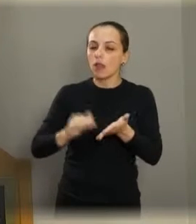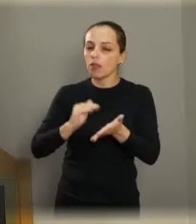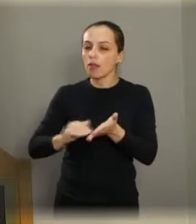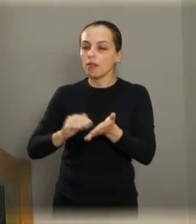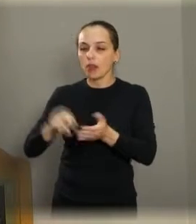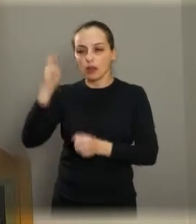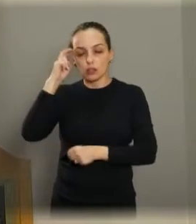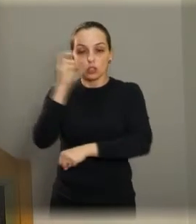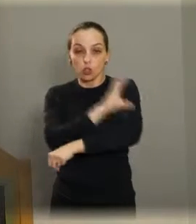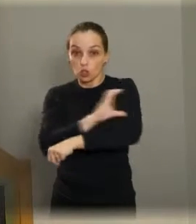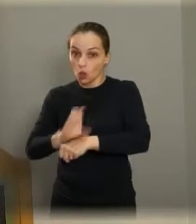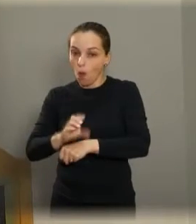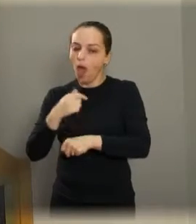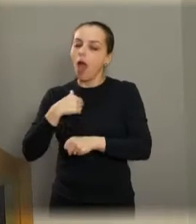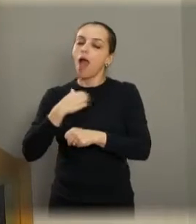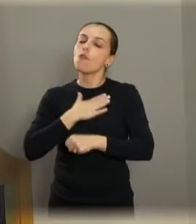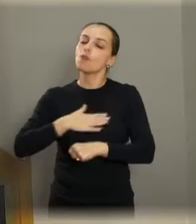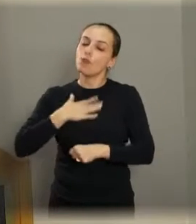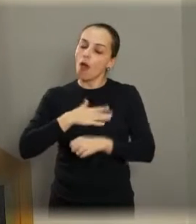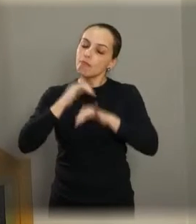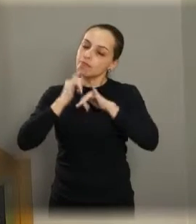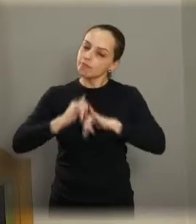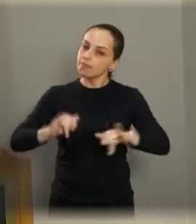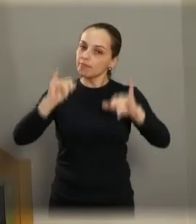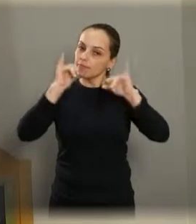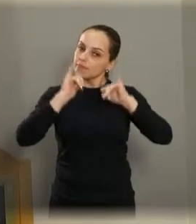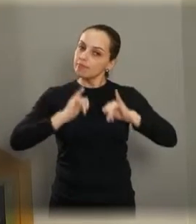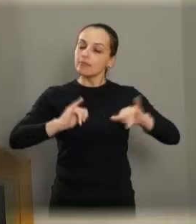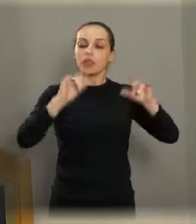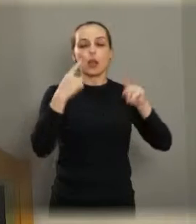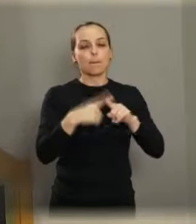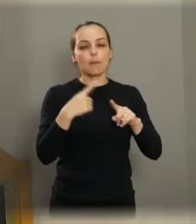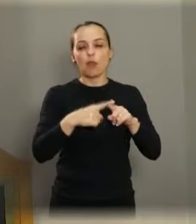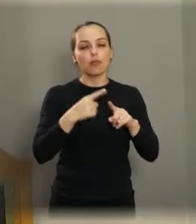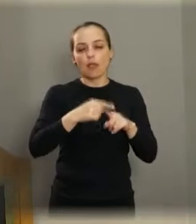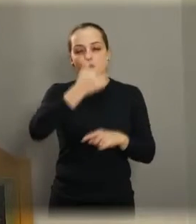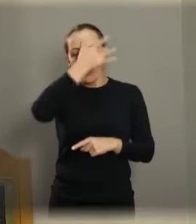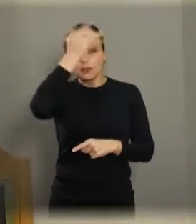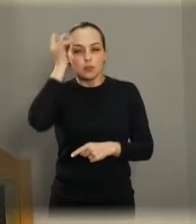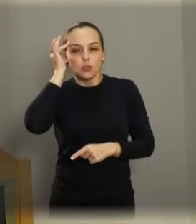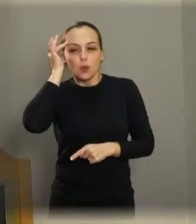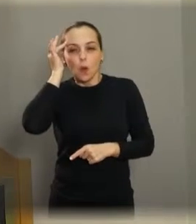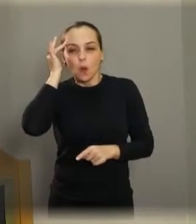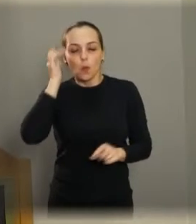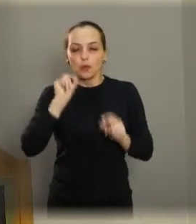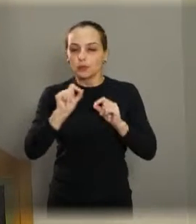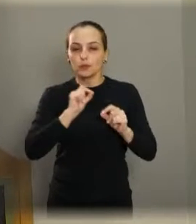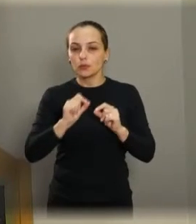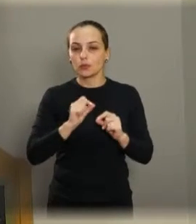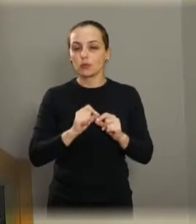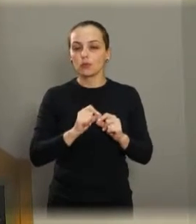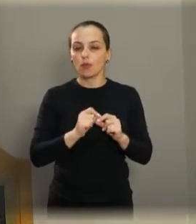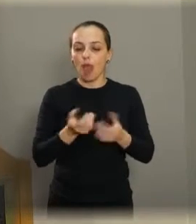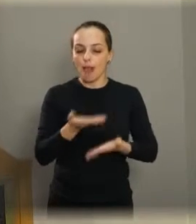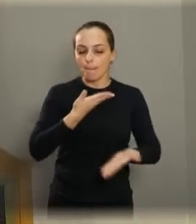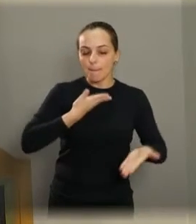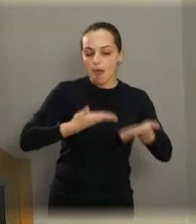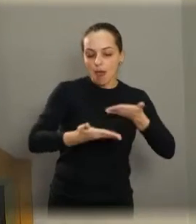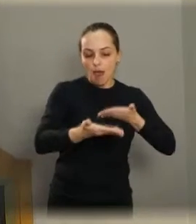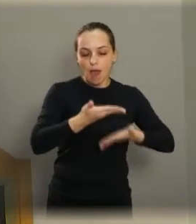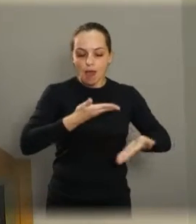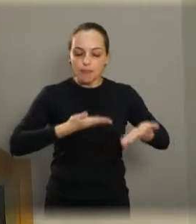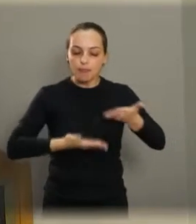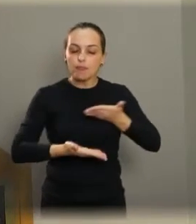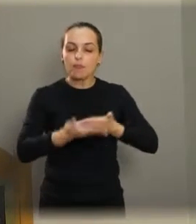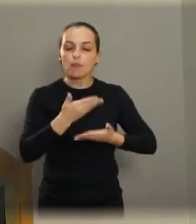gosto de divulgar e informar porque as pessoas sempre compartilham comigo que